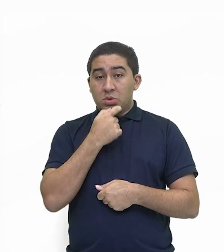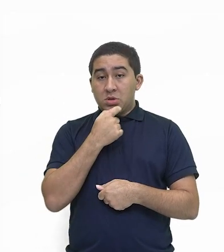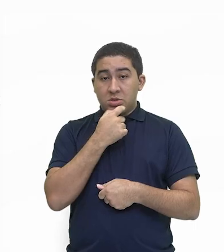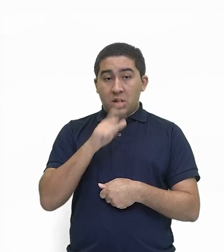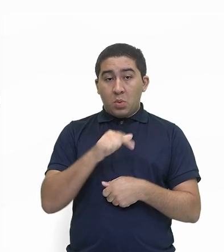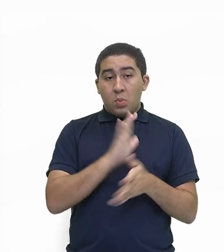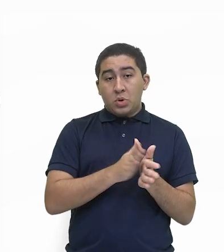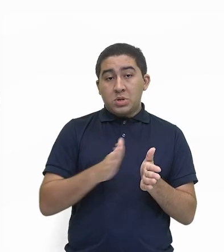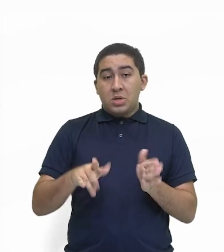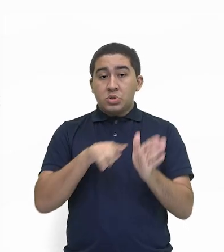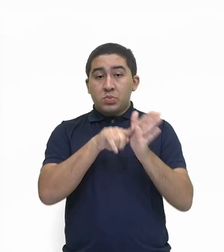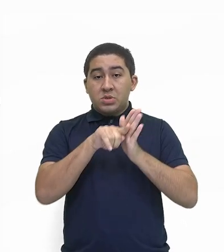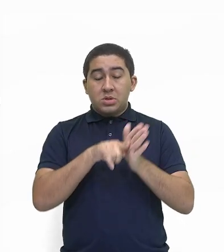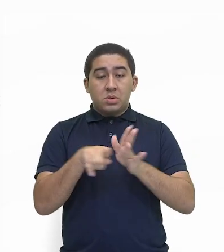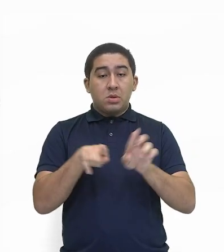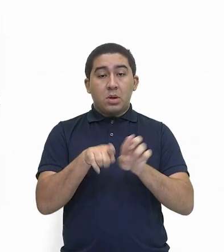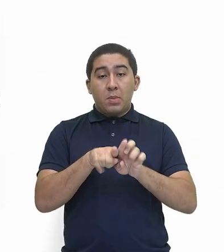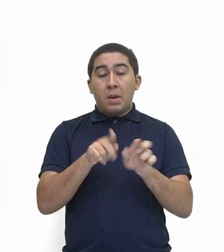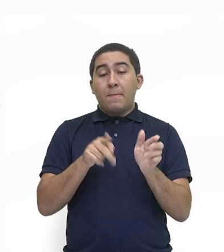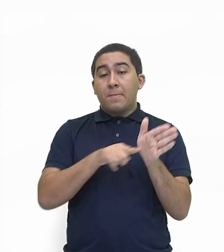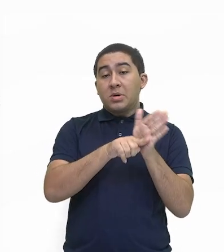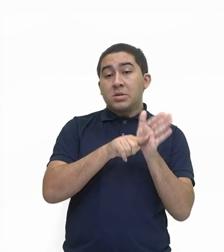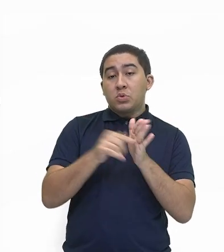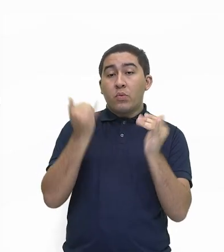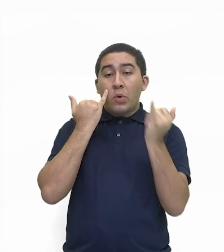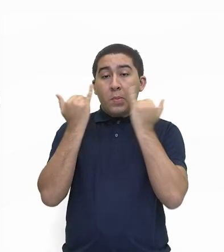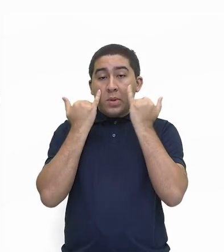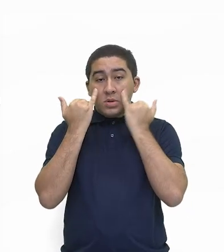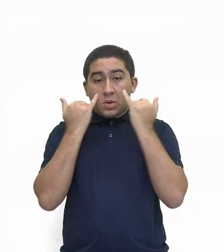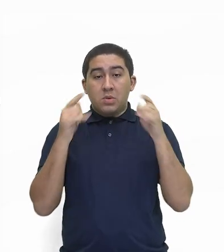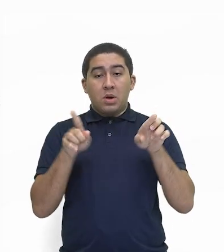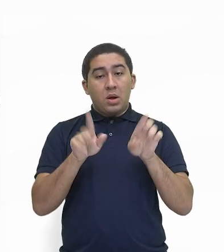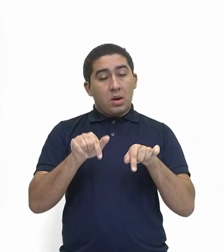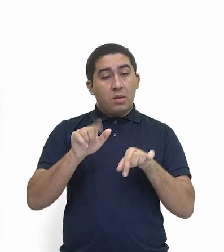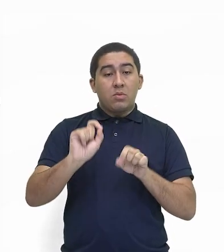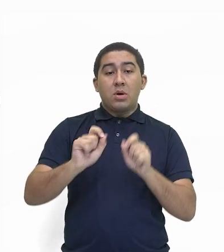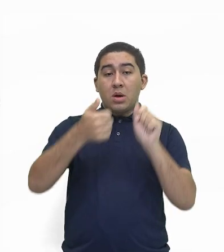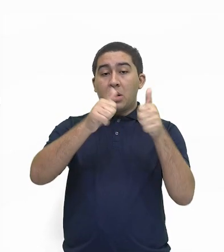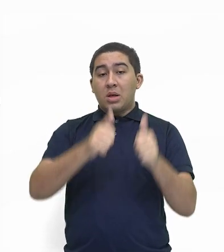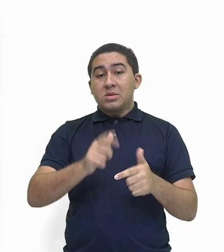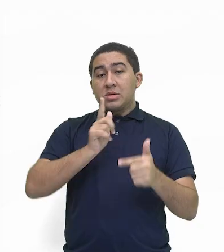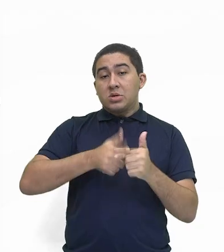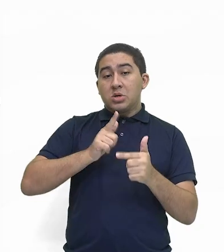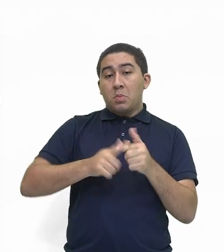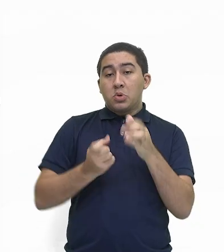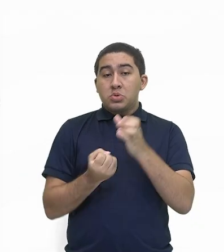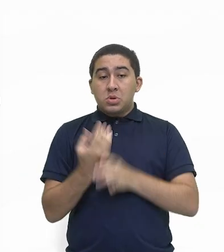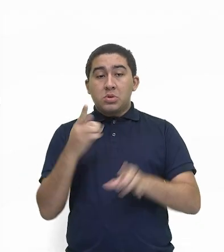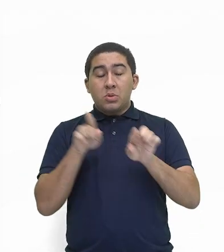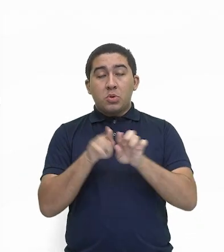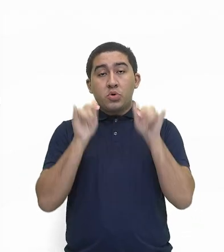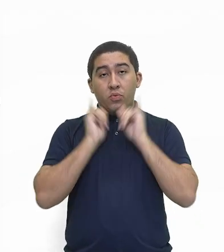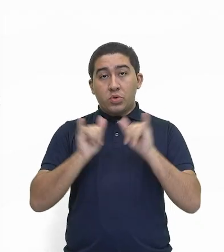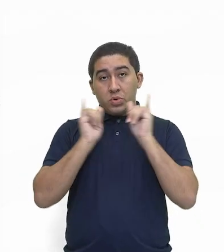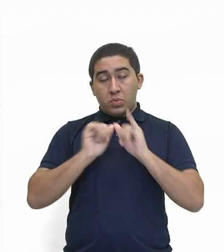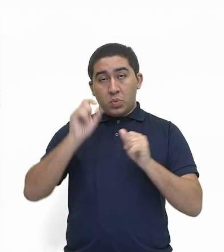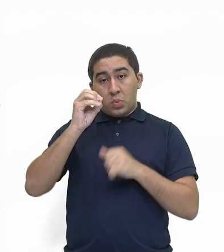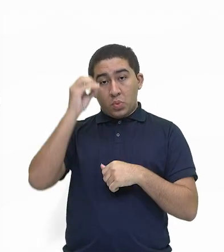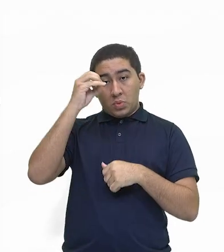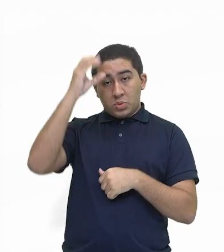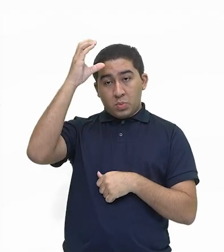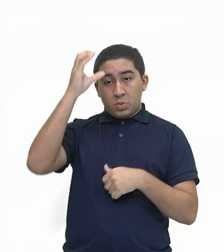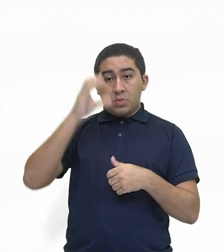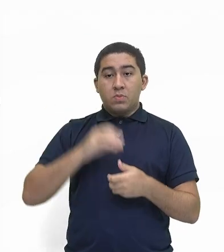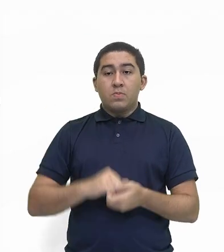nos processos de pesquisa e busca de informação, analisando criticamente a produção e distribuição